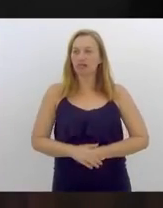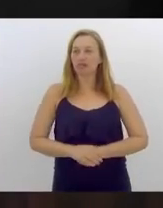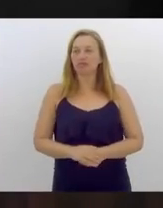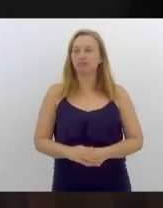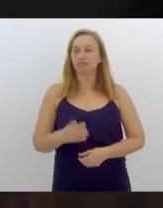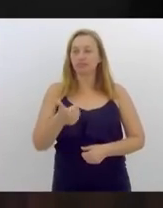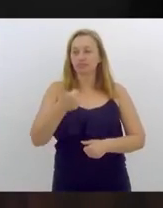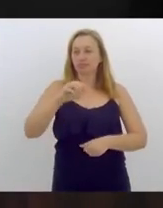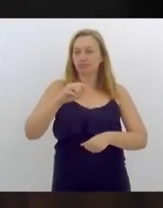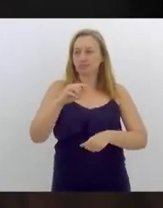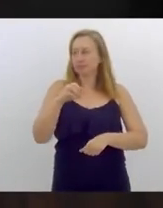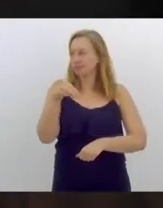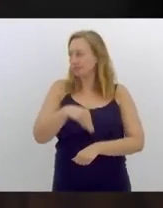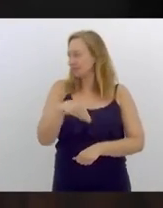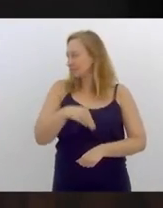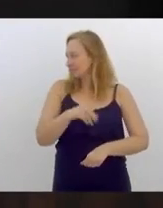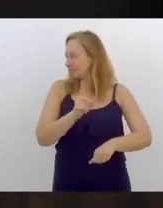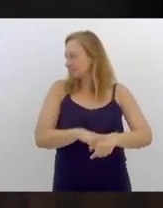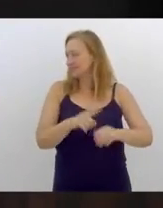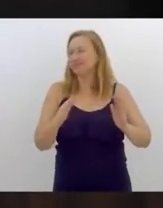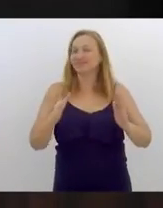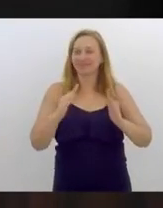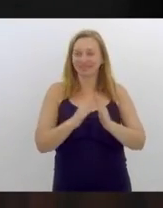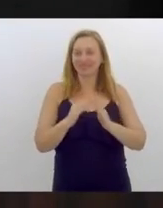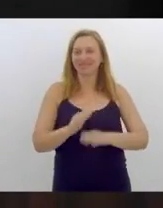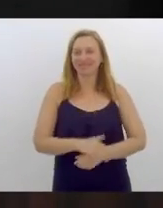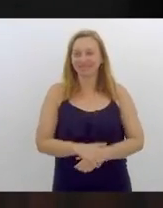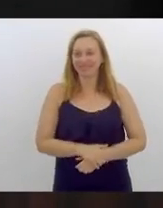excelência dispõe de 10 minutos no tempo regimental